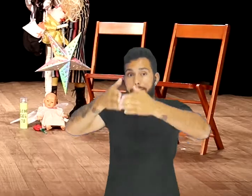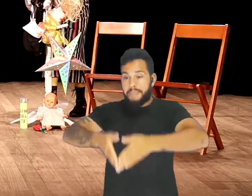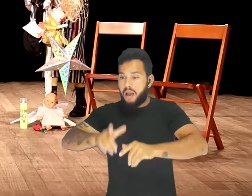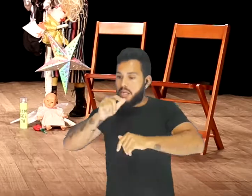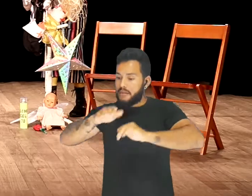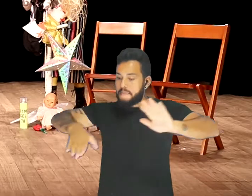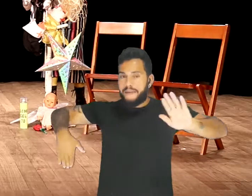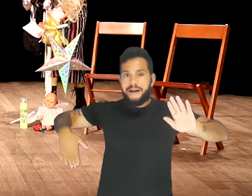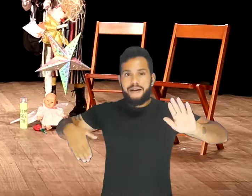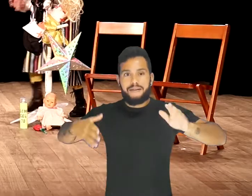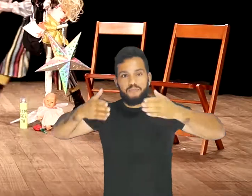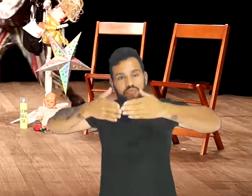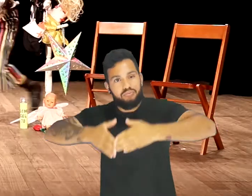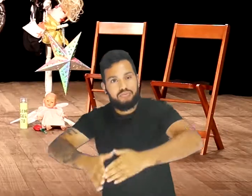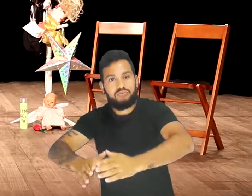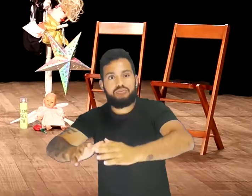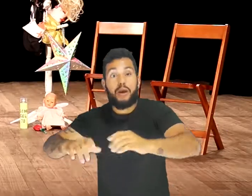de mar.